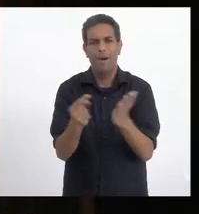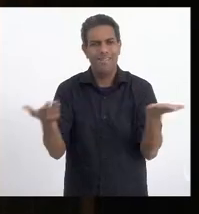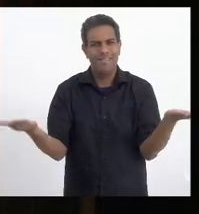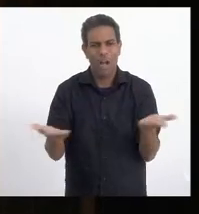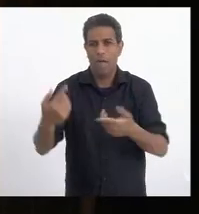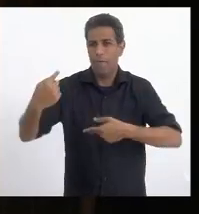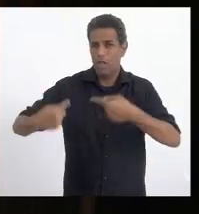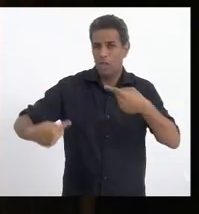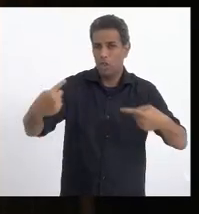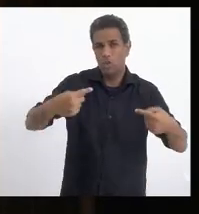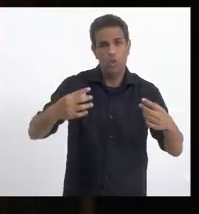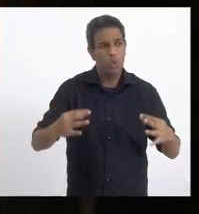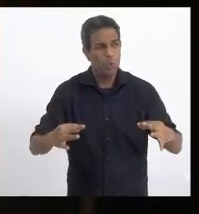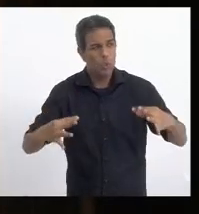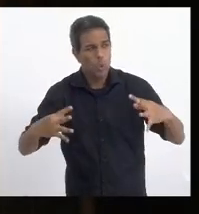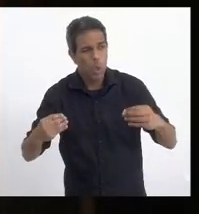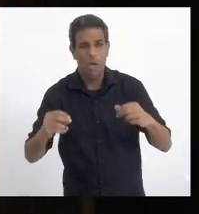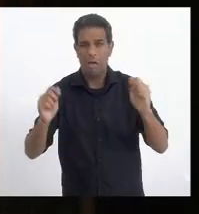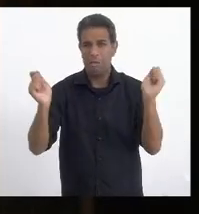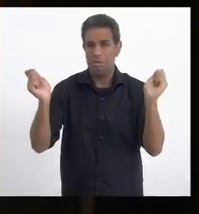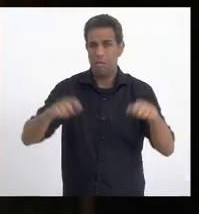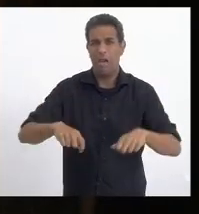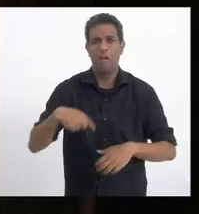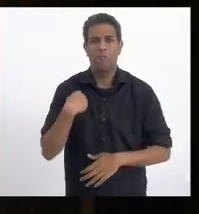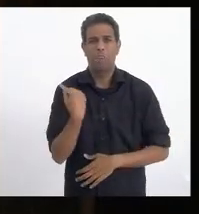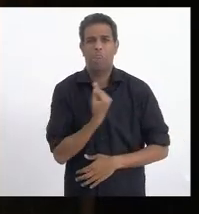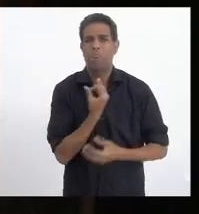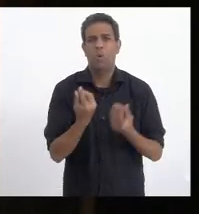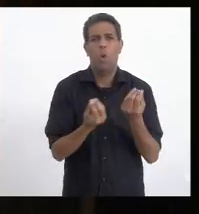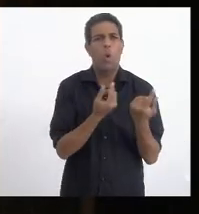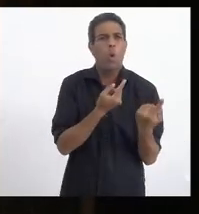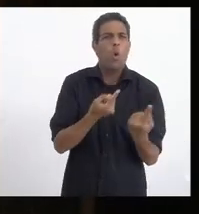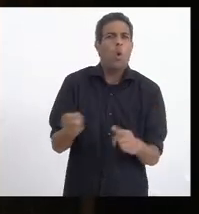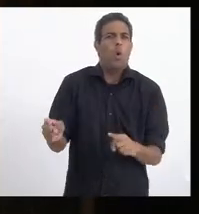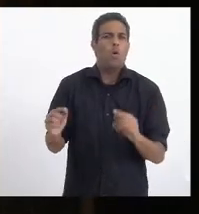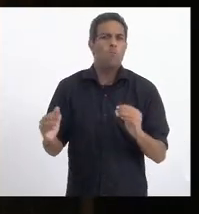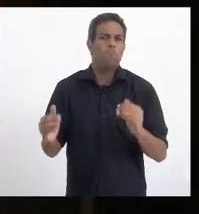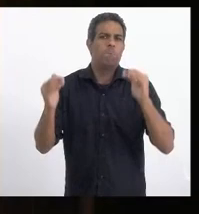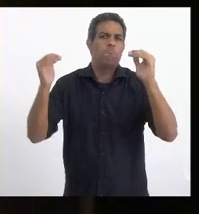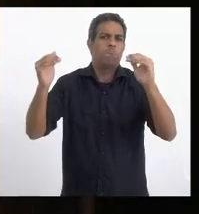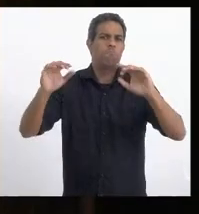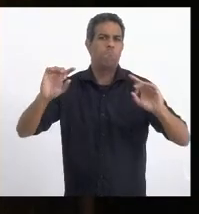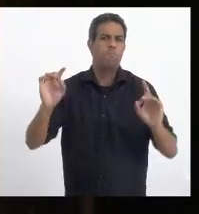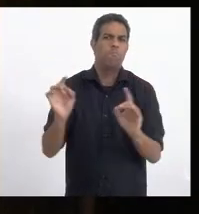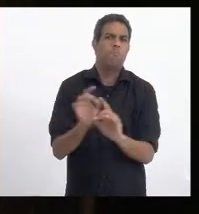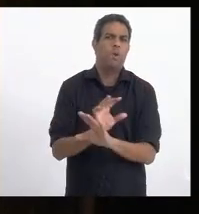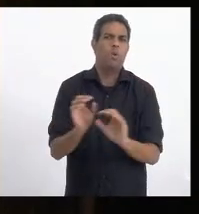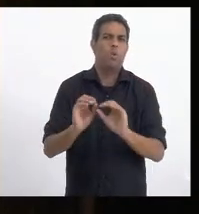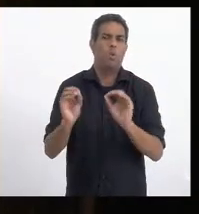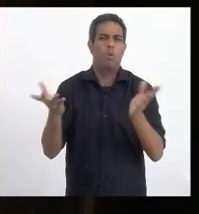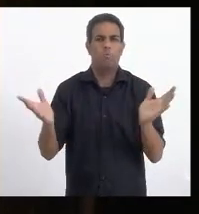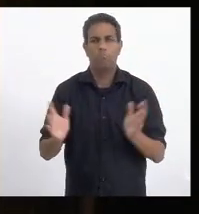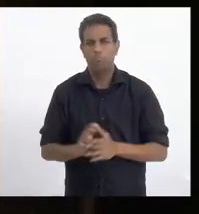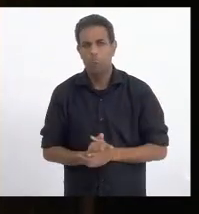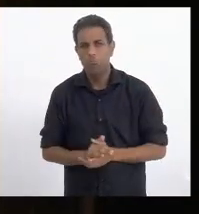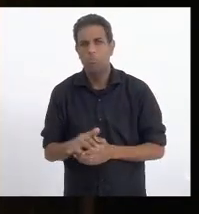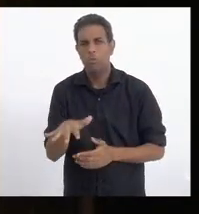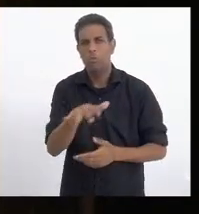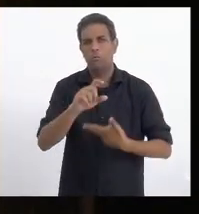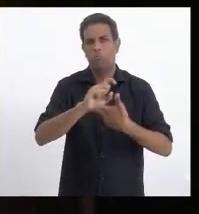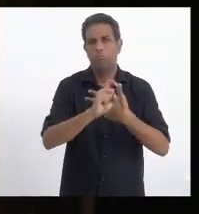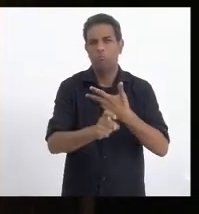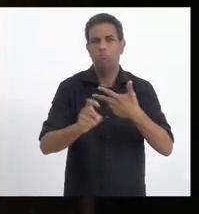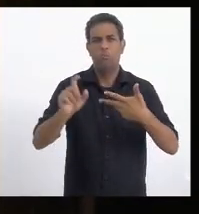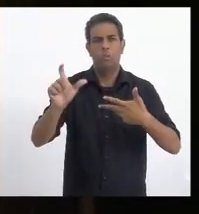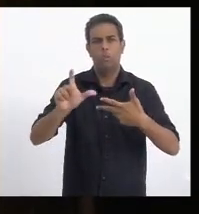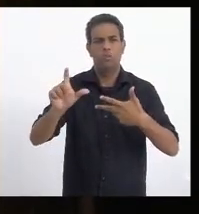faltar aqui não é de forma alguma contra assaltos e instituídas sejam elas duas executivos seja do